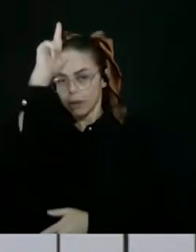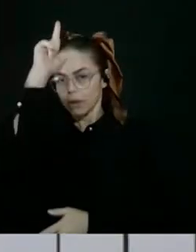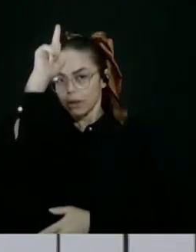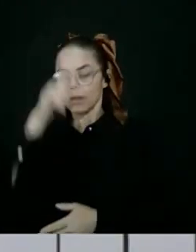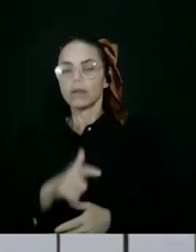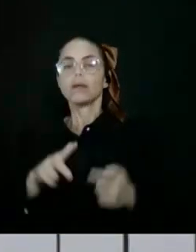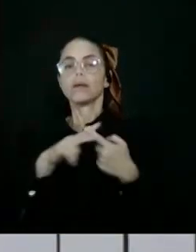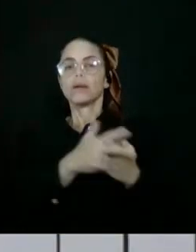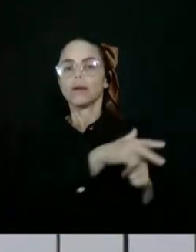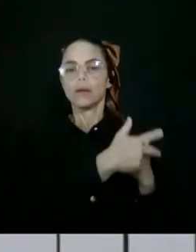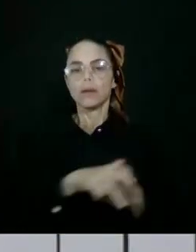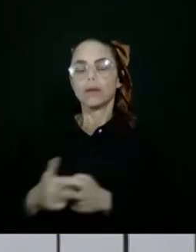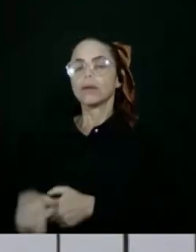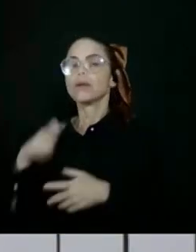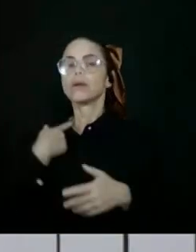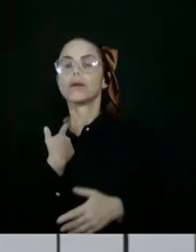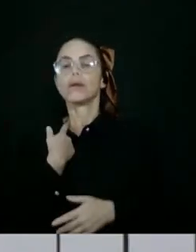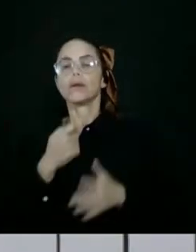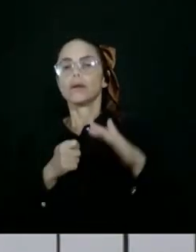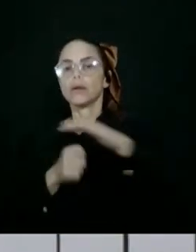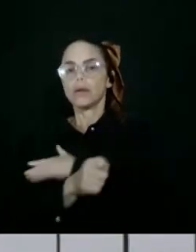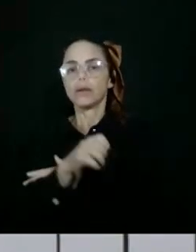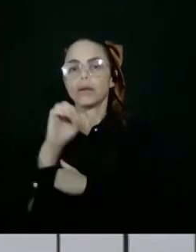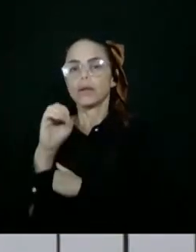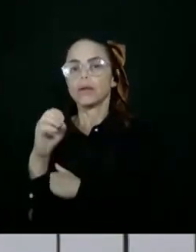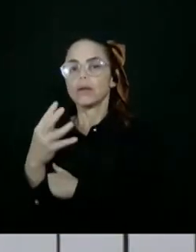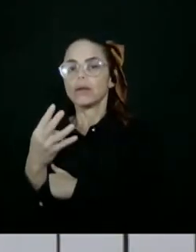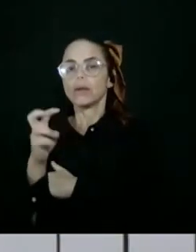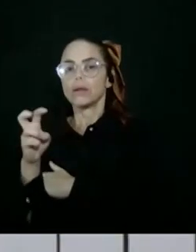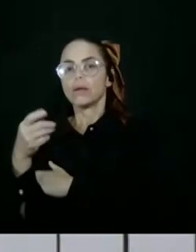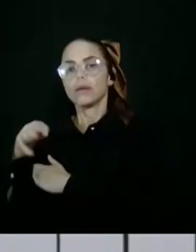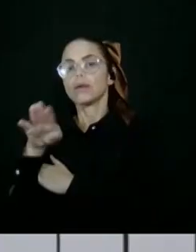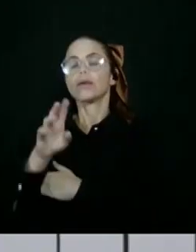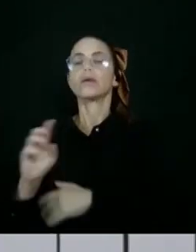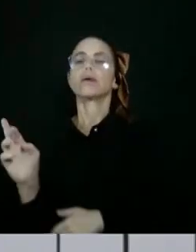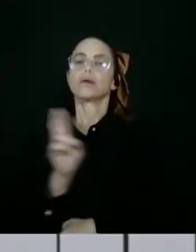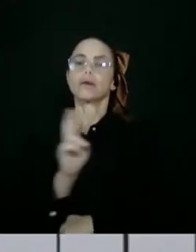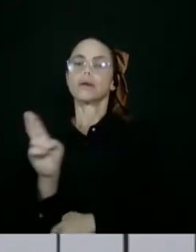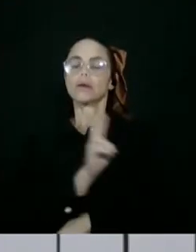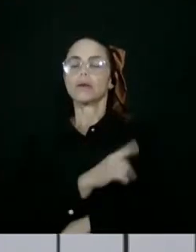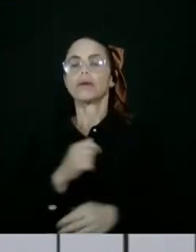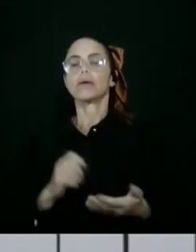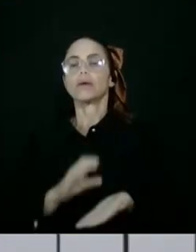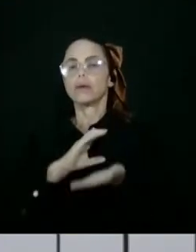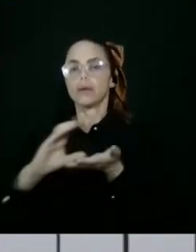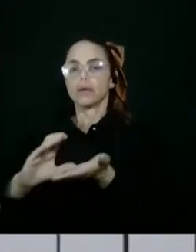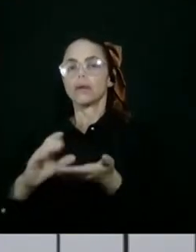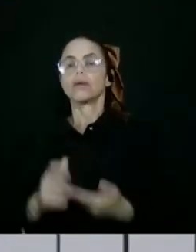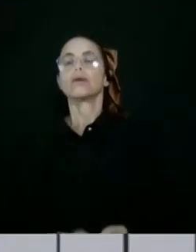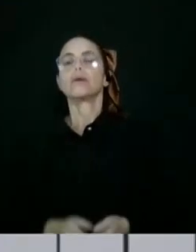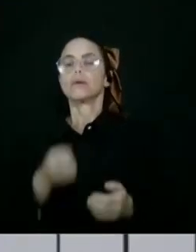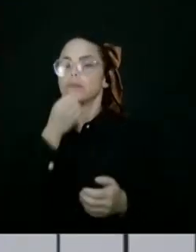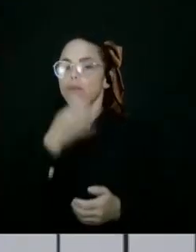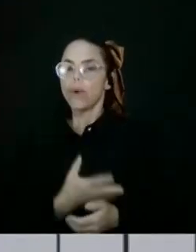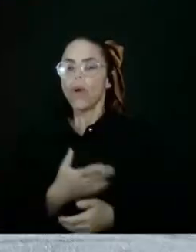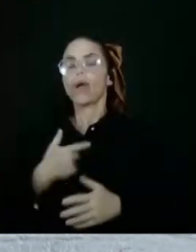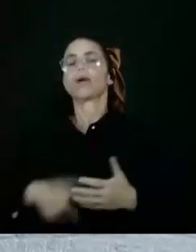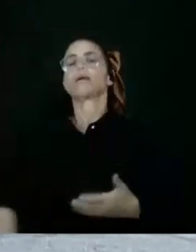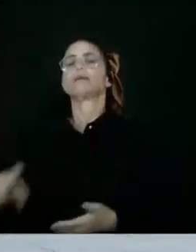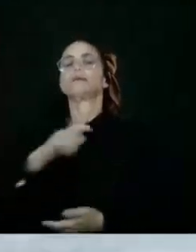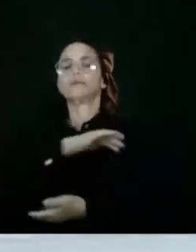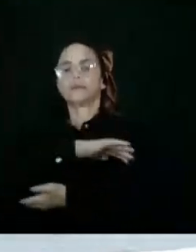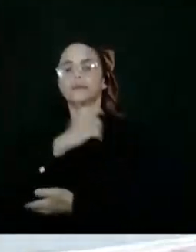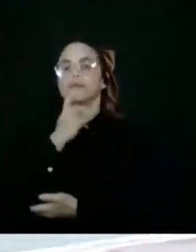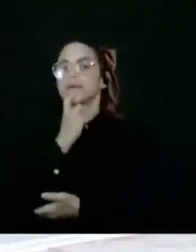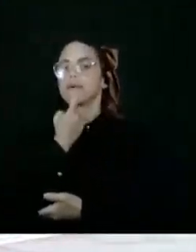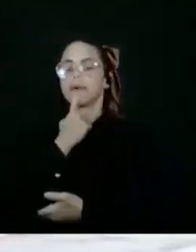com investimento de cerca de R$845 mil, destinados por emendas impositivas da Câmara Municipal. No